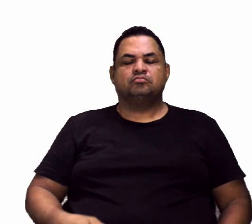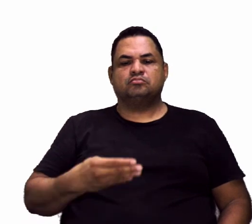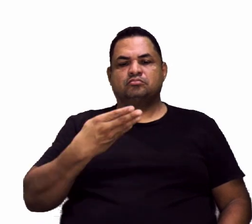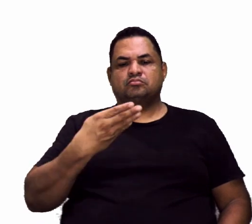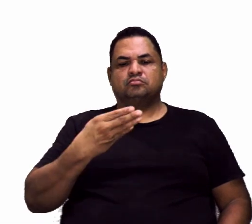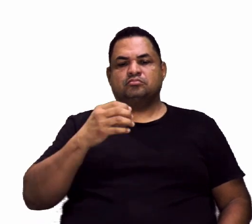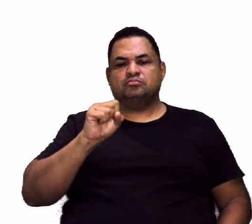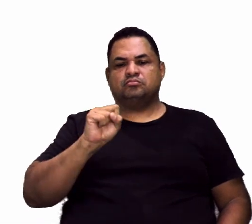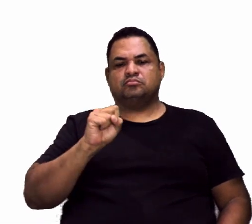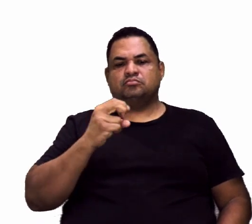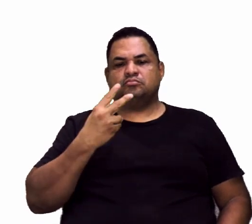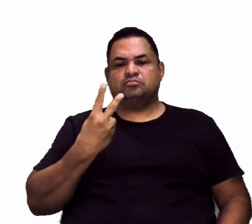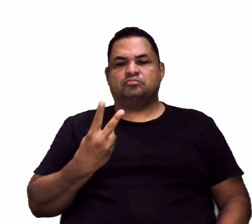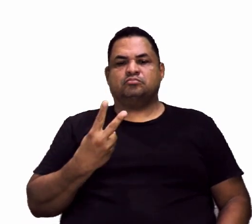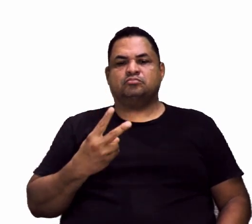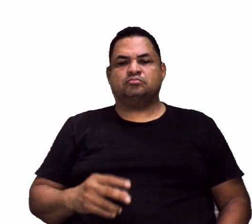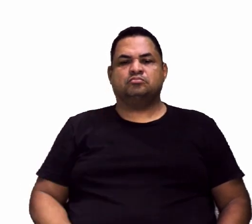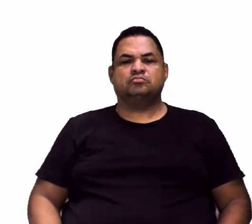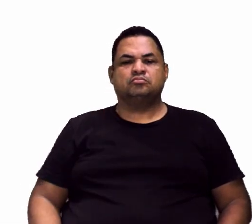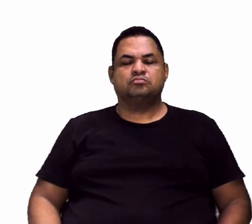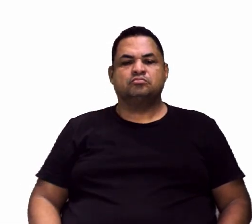4s2, aqui 4s2, vamos lá.